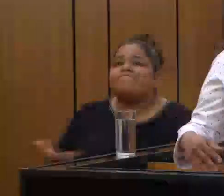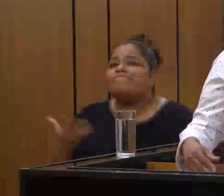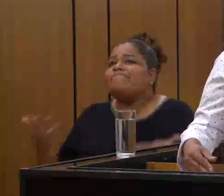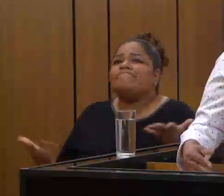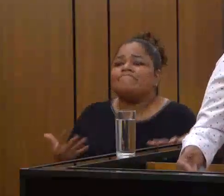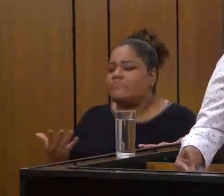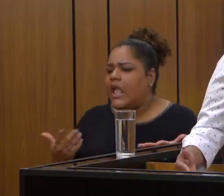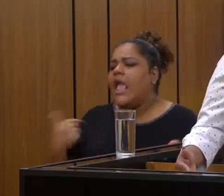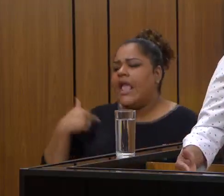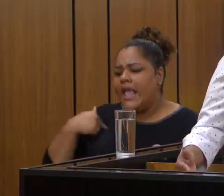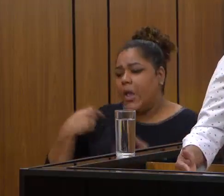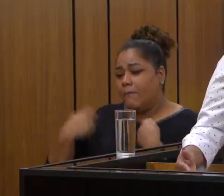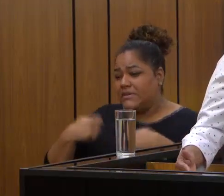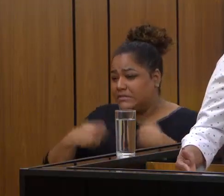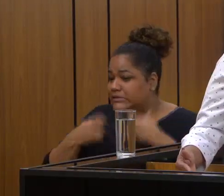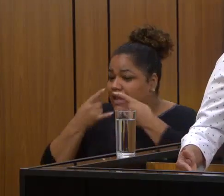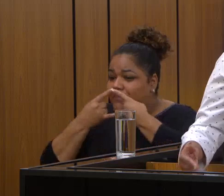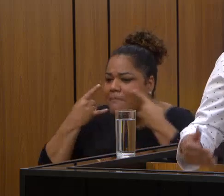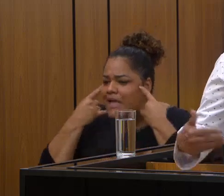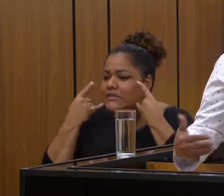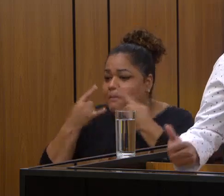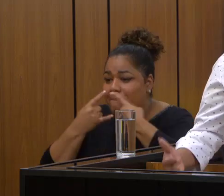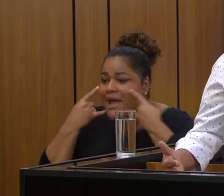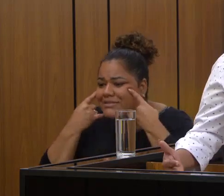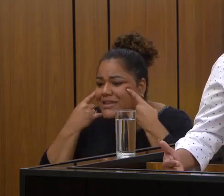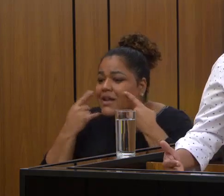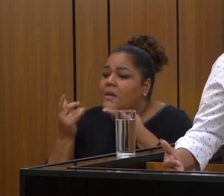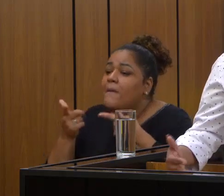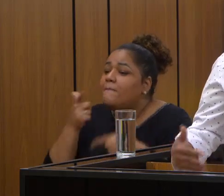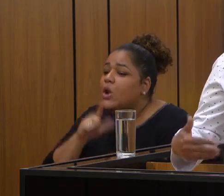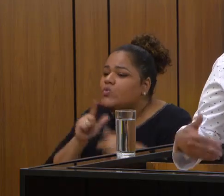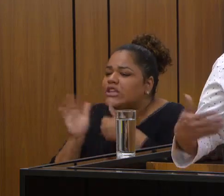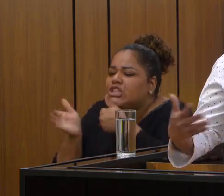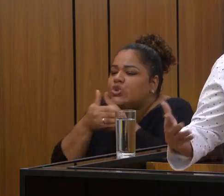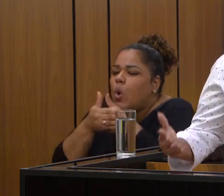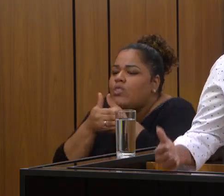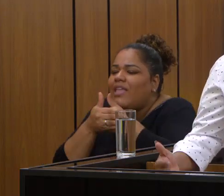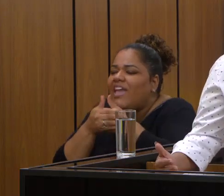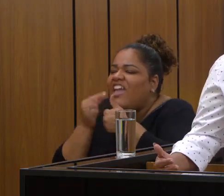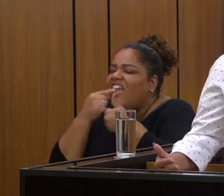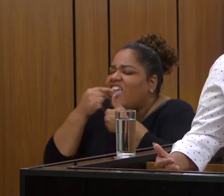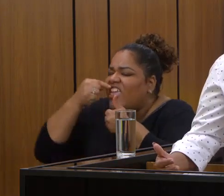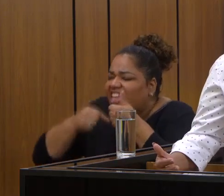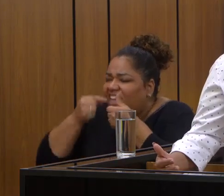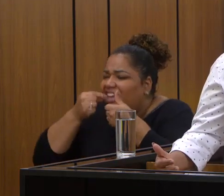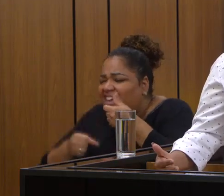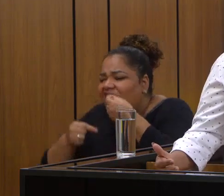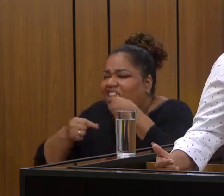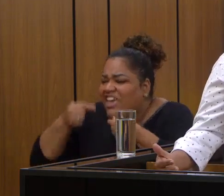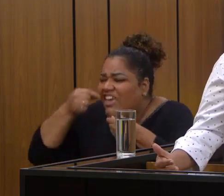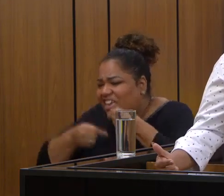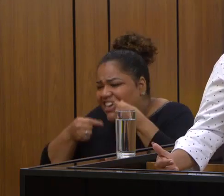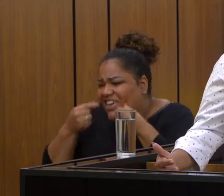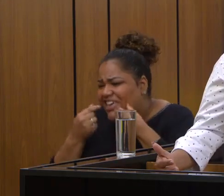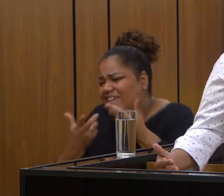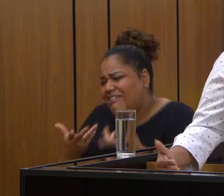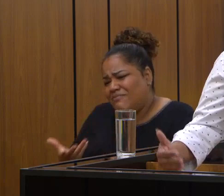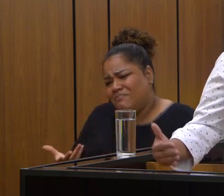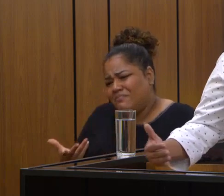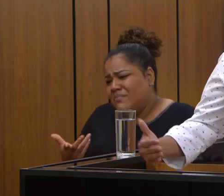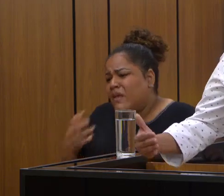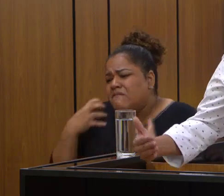eu tive que usar máscara para esconder os dentes que estavam caindo É uma vergonha